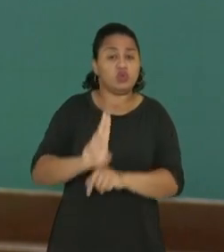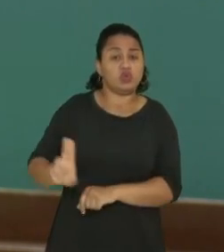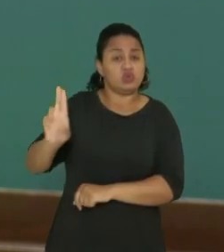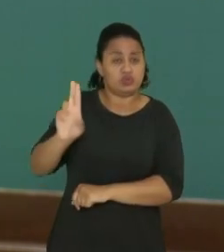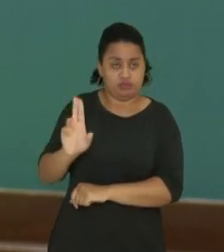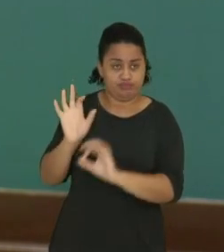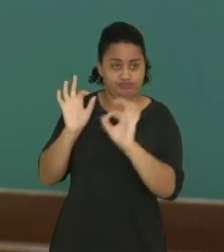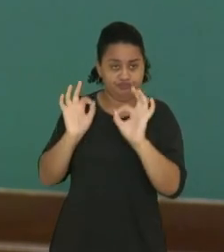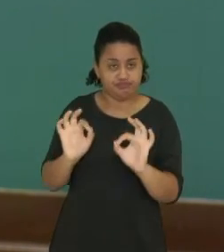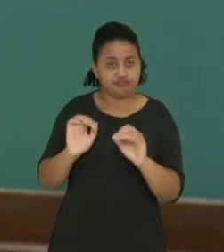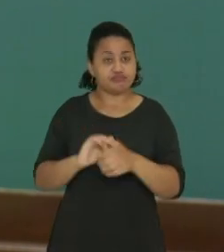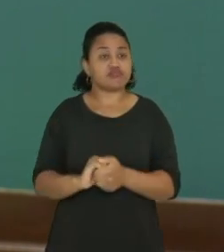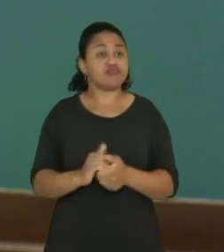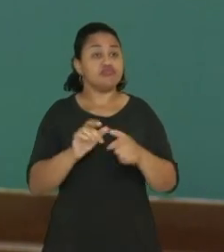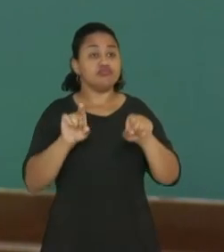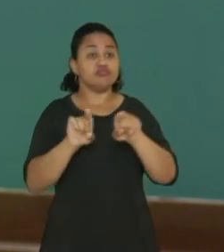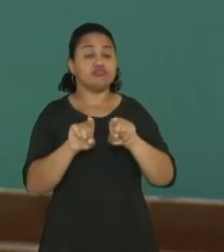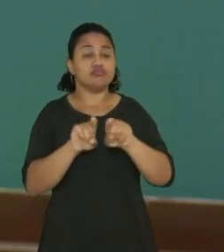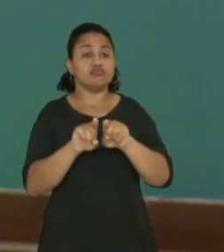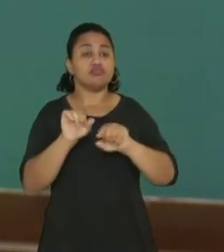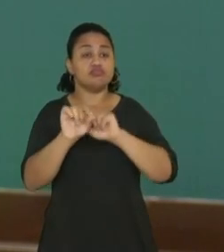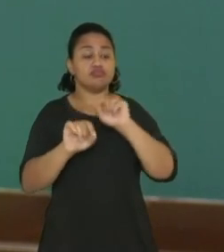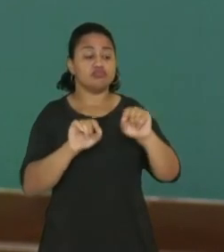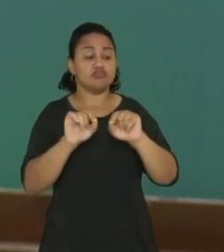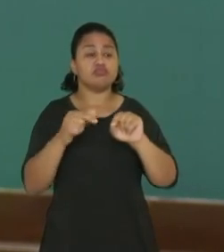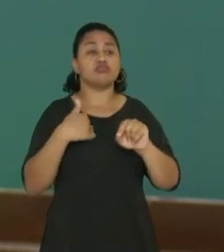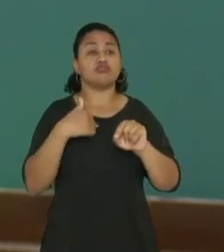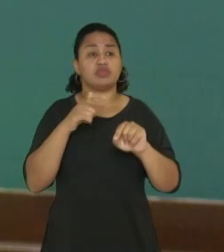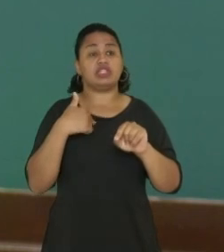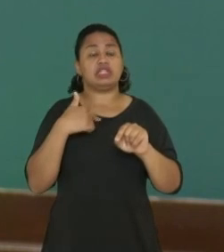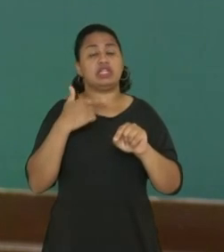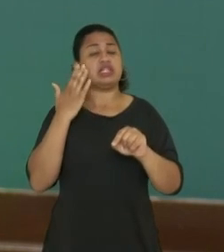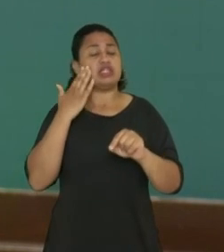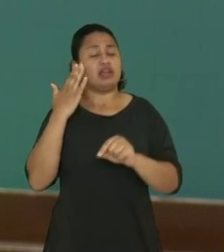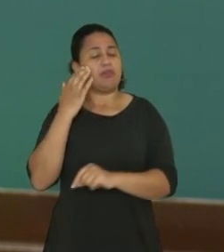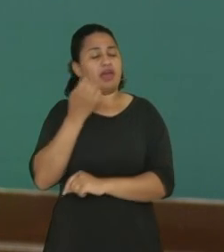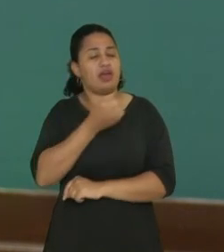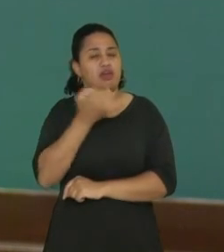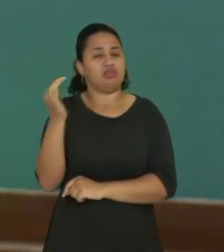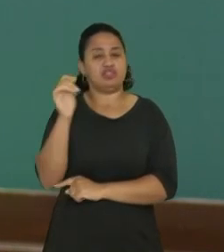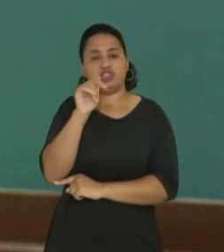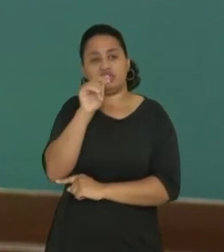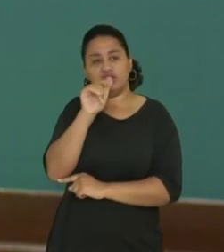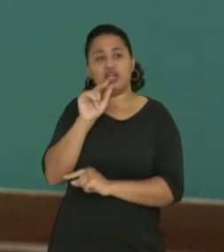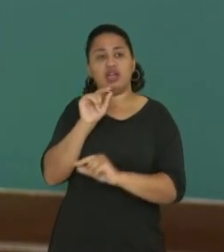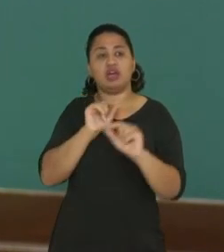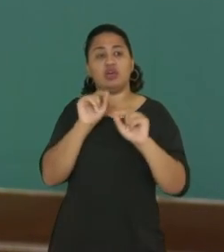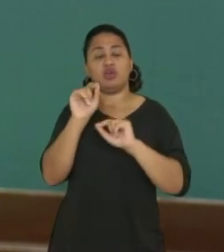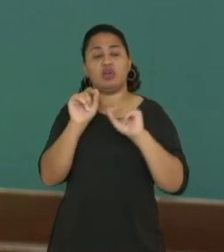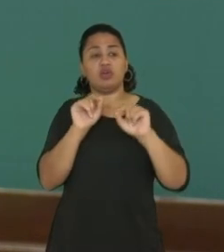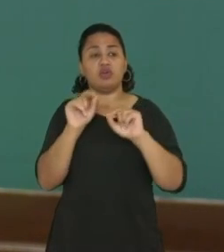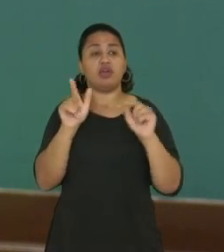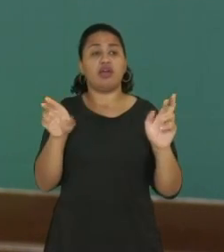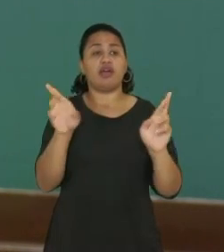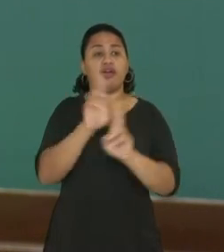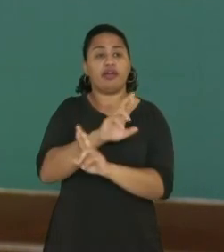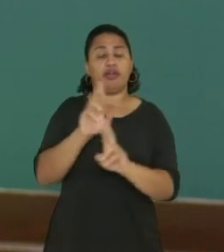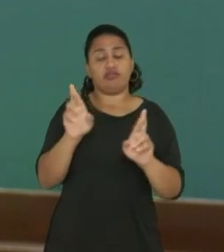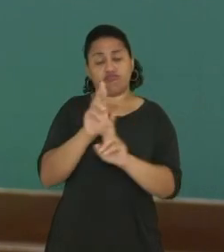utilizando, né? E além disso, né, acompanhar a quantidade de água, ela é uma